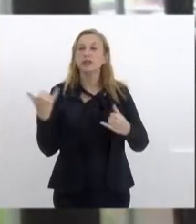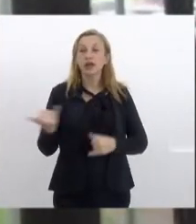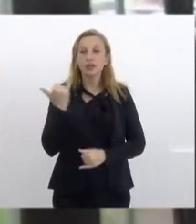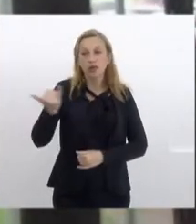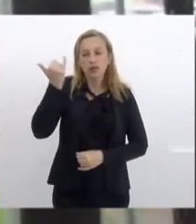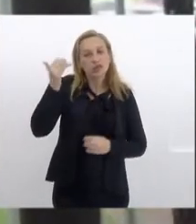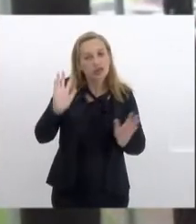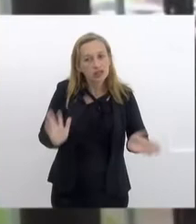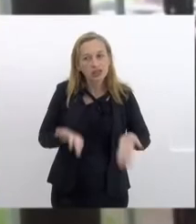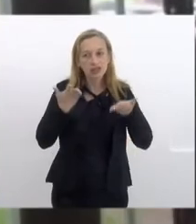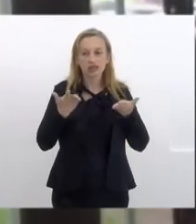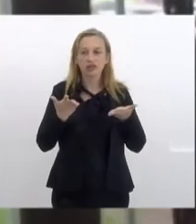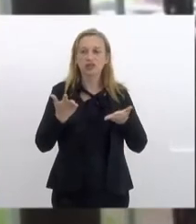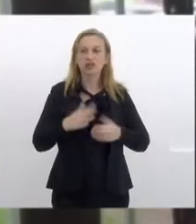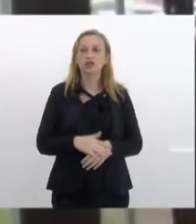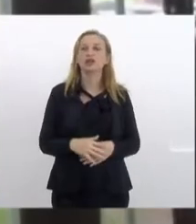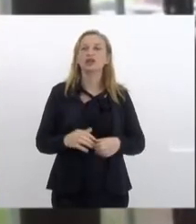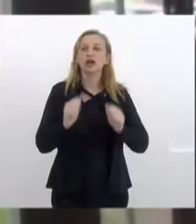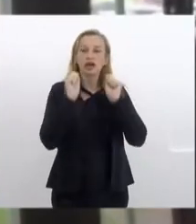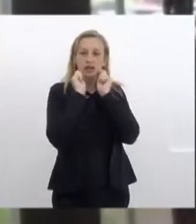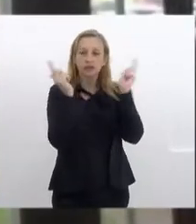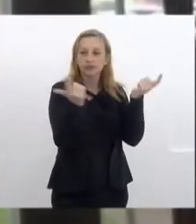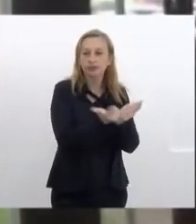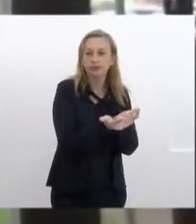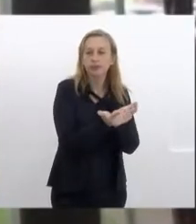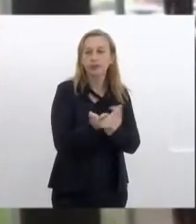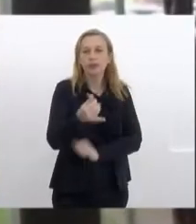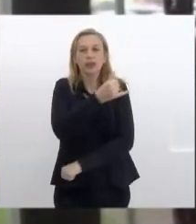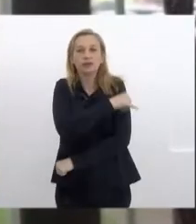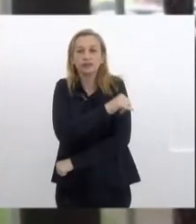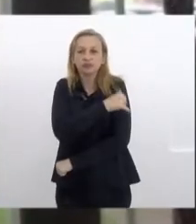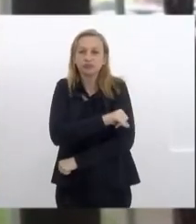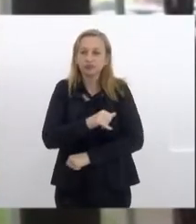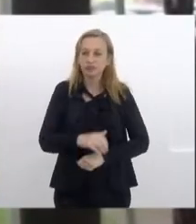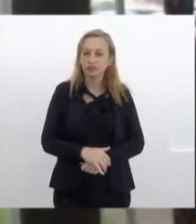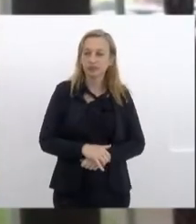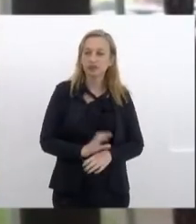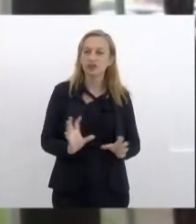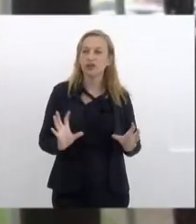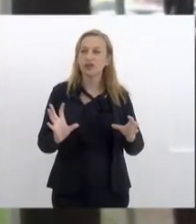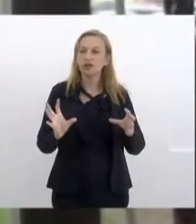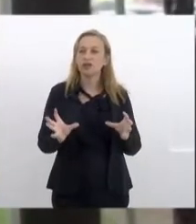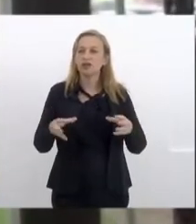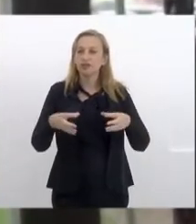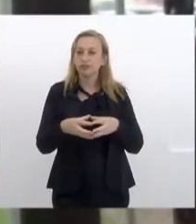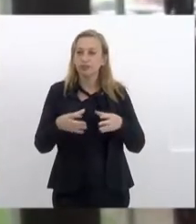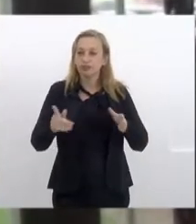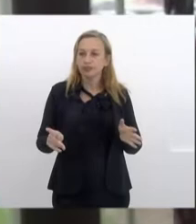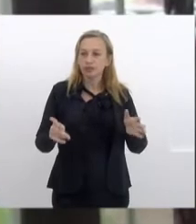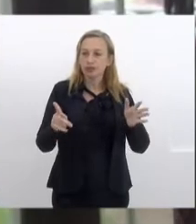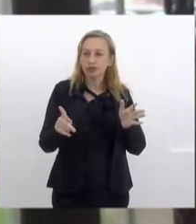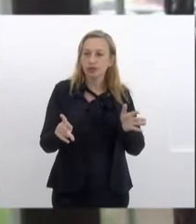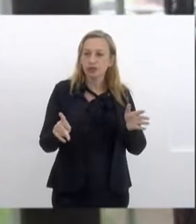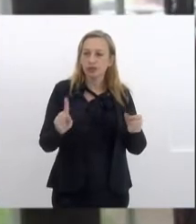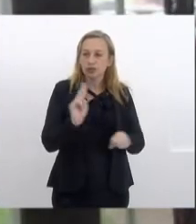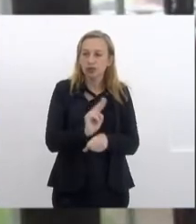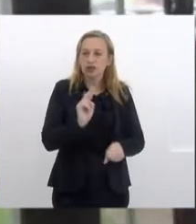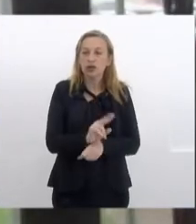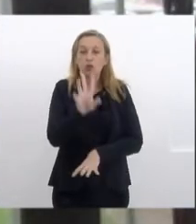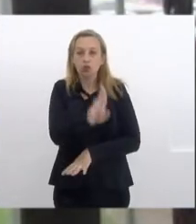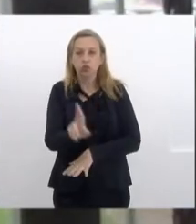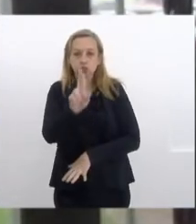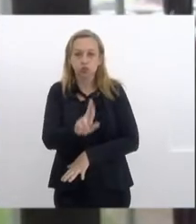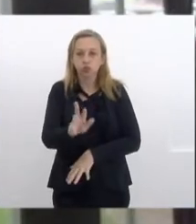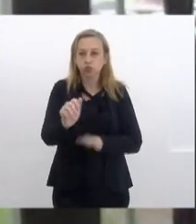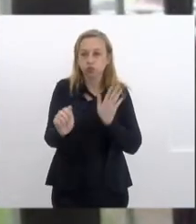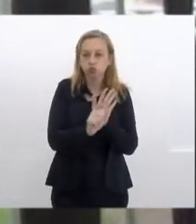importante iniciativa. A Assembleia Legislativa do Rio, né, por meio da Comissão de Prevenção ao Uso de Drogas, deputado,